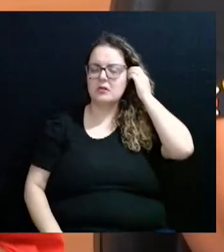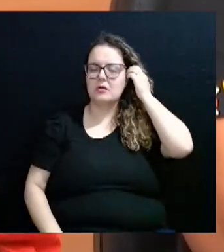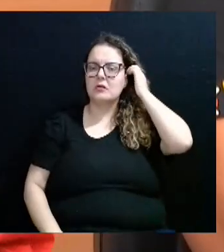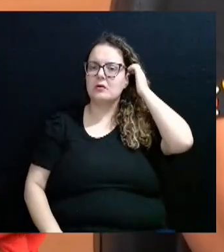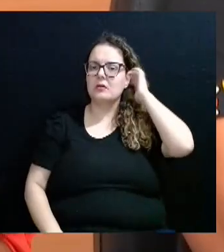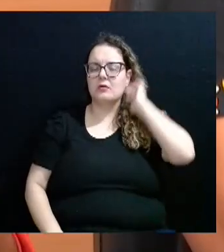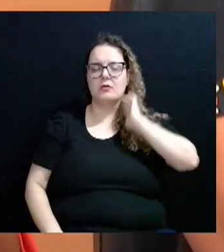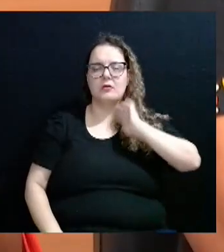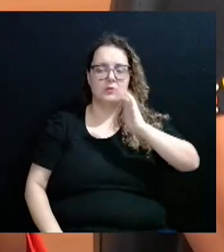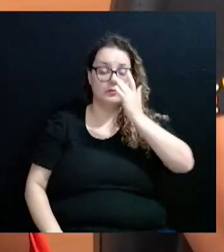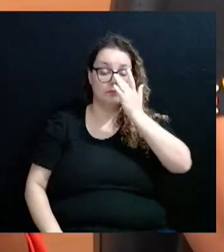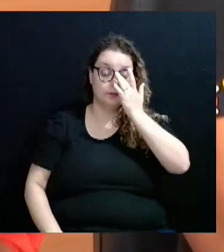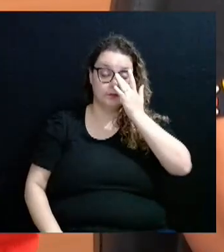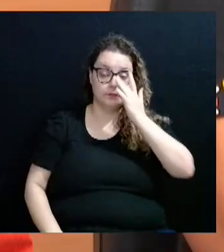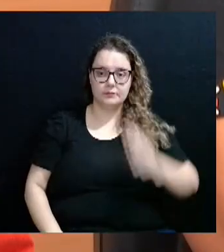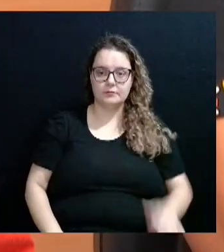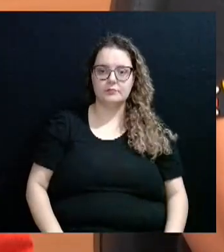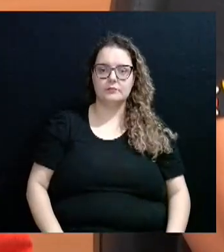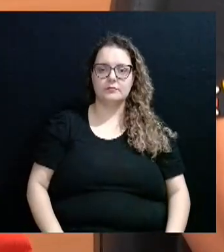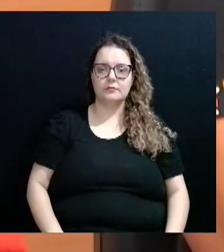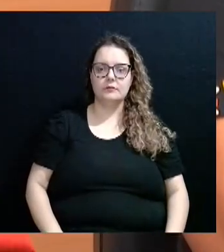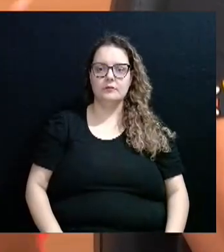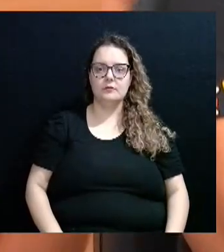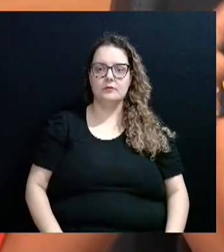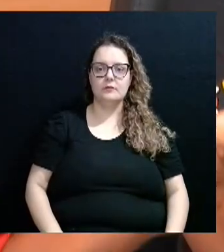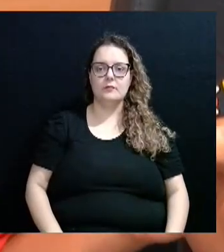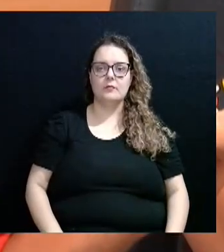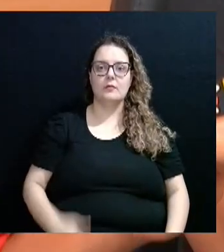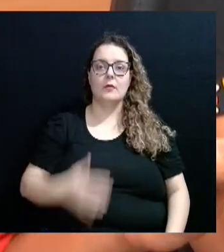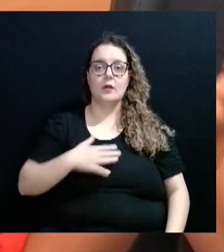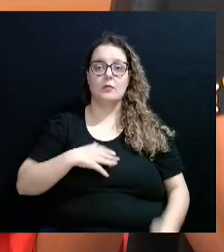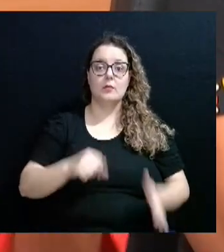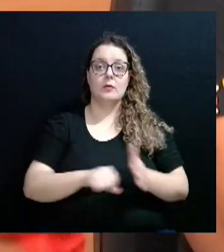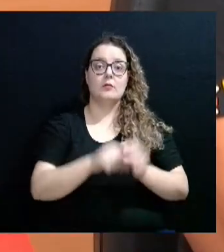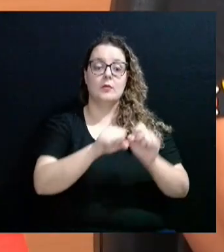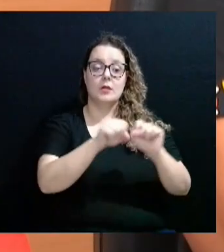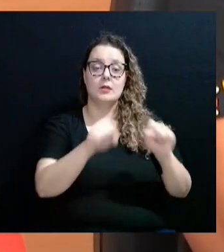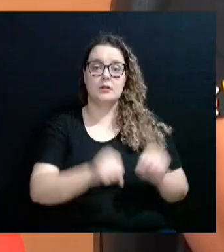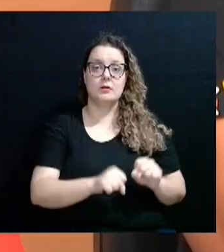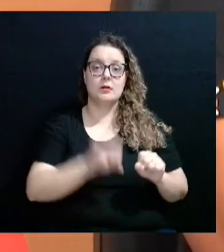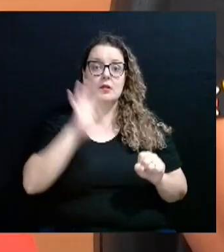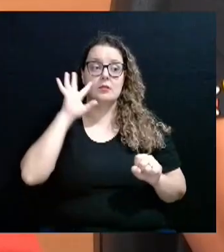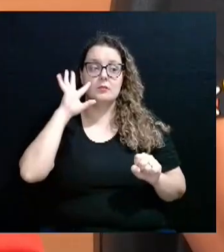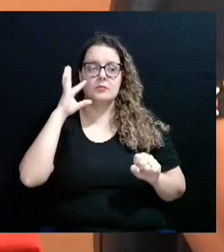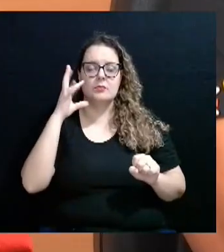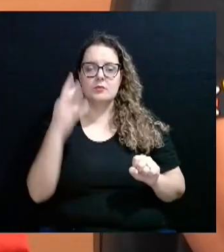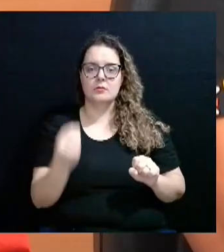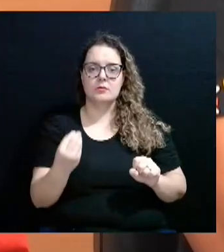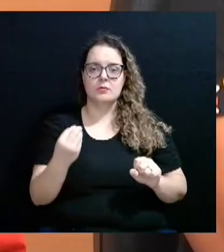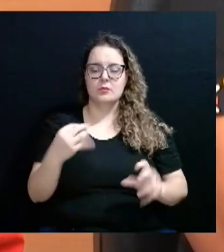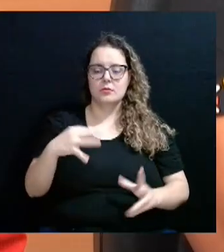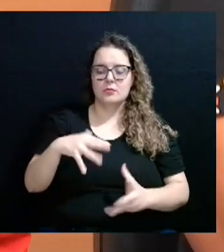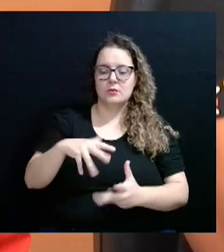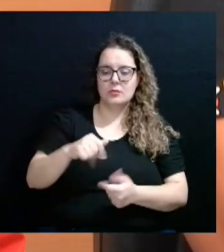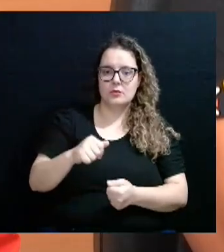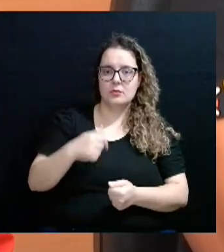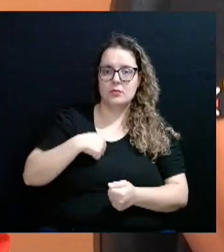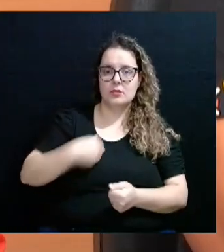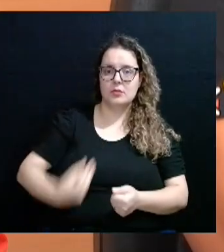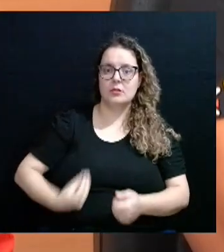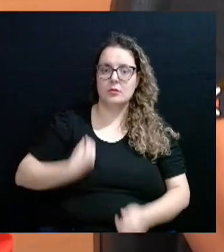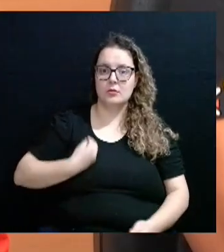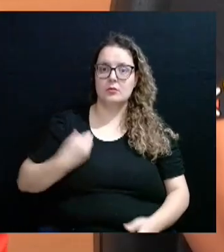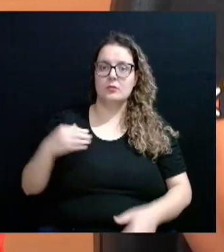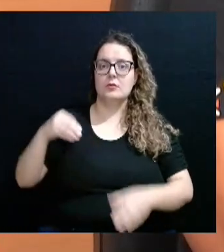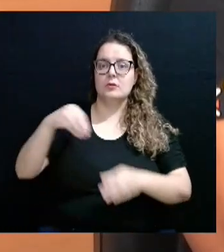aquilo foi o meu primeiro sistema de compreensão de um mundo que eu vivia